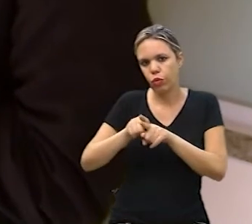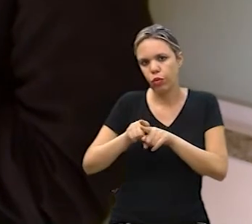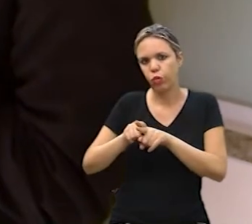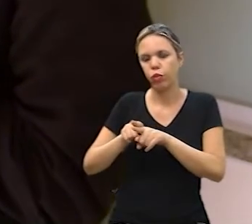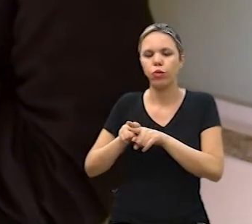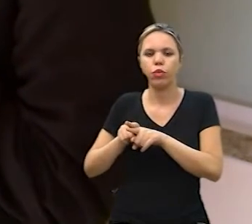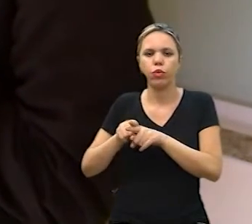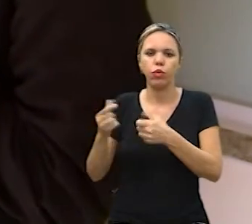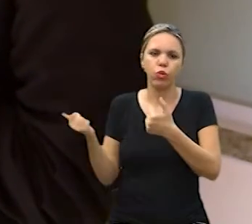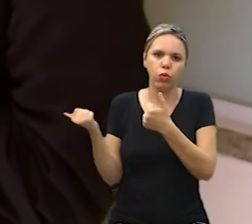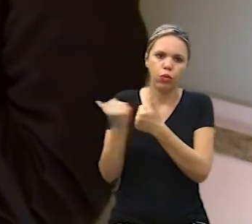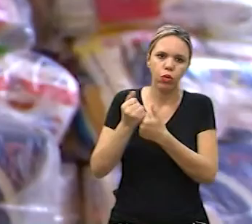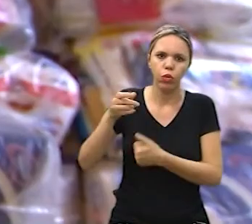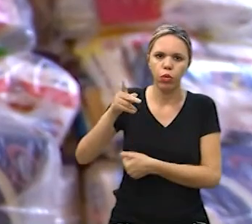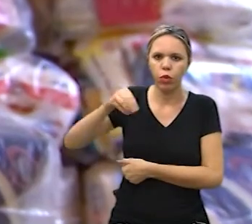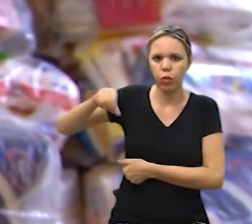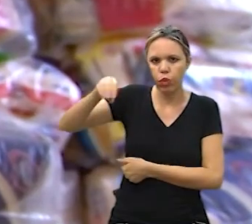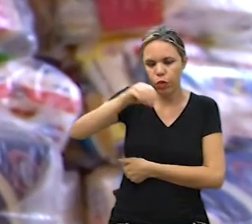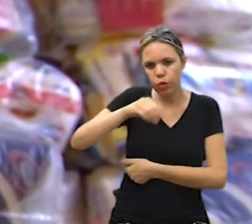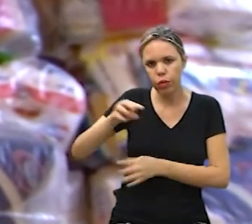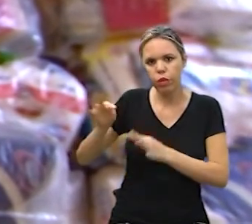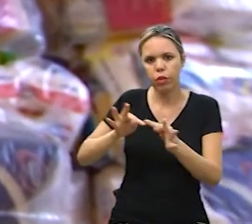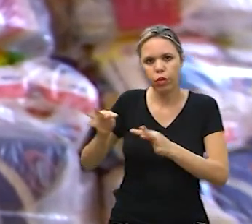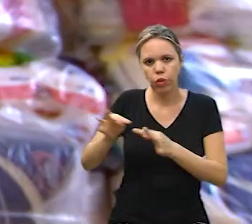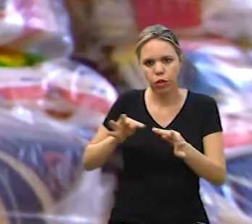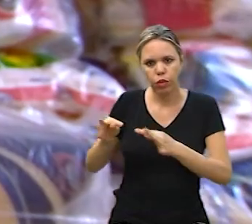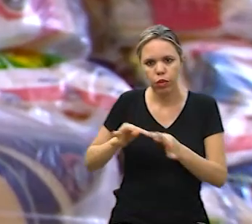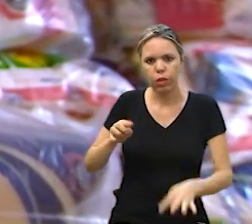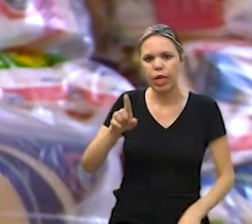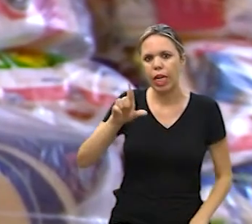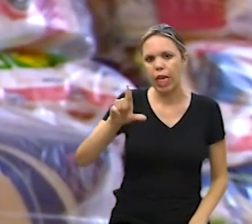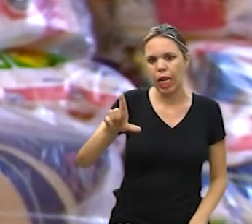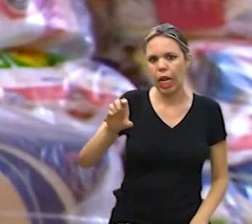do Tropic, que é o suplemento em pó. Andrew faz tratamento de